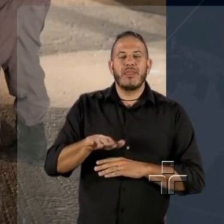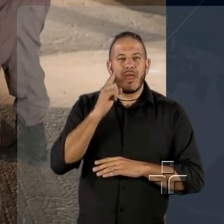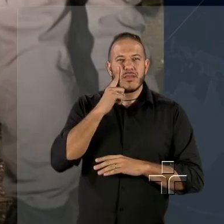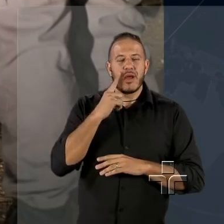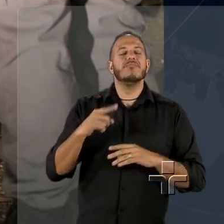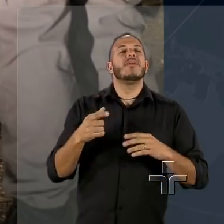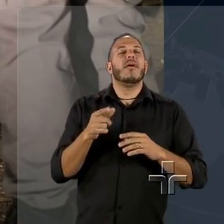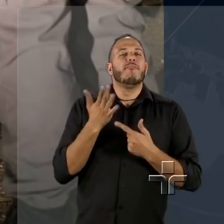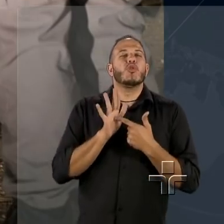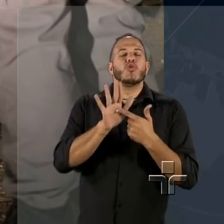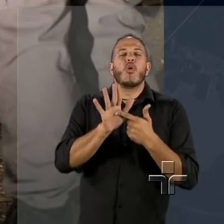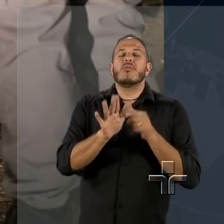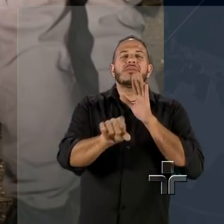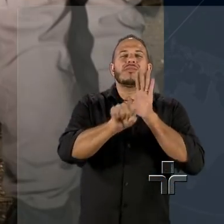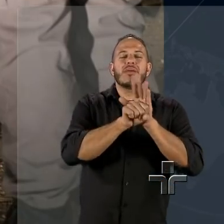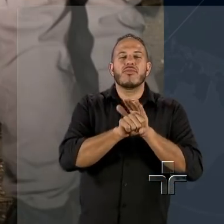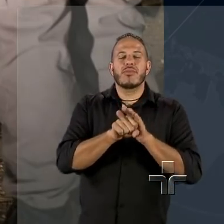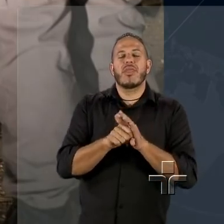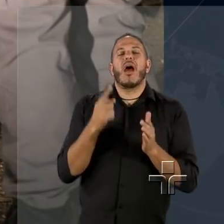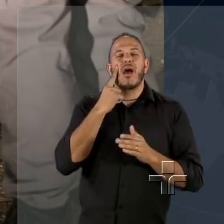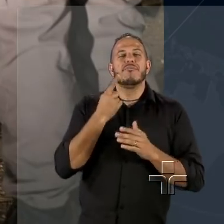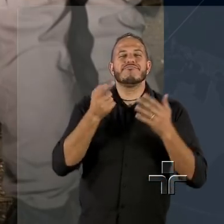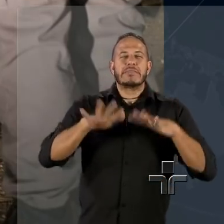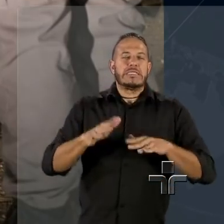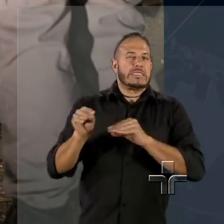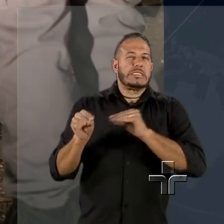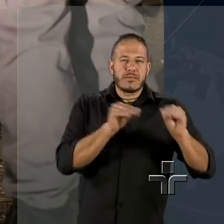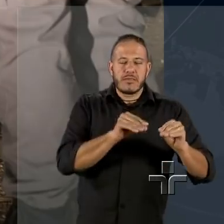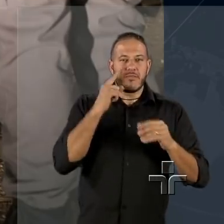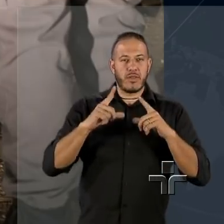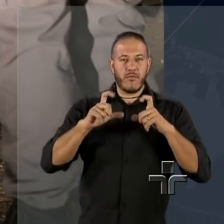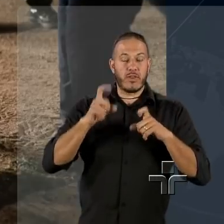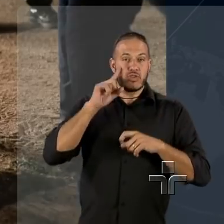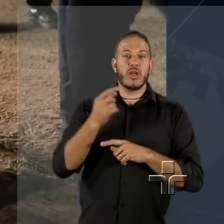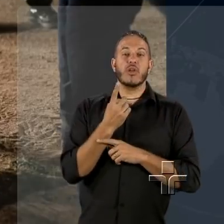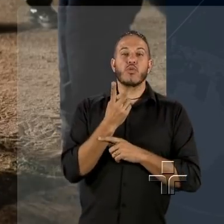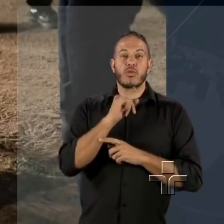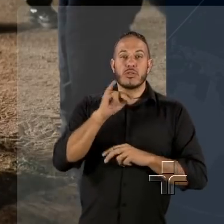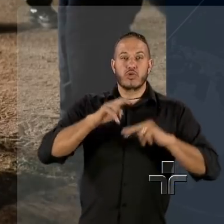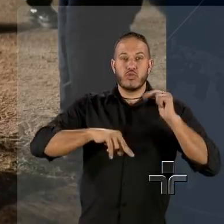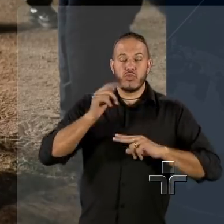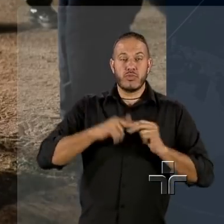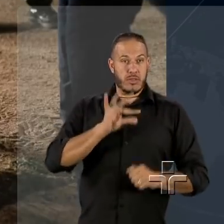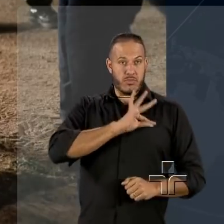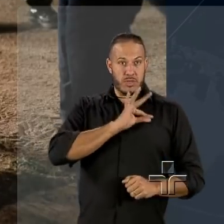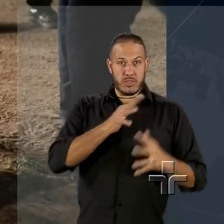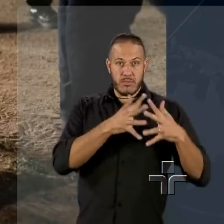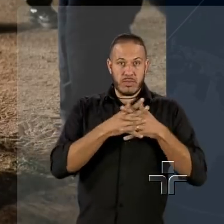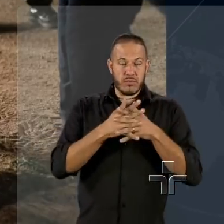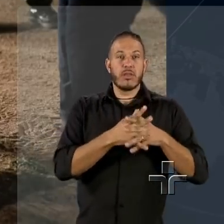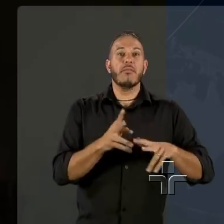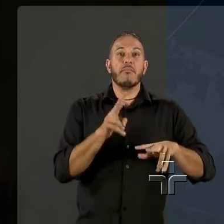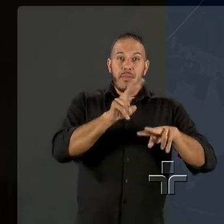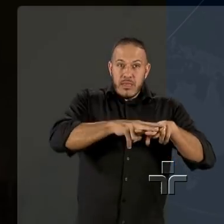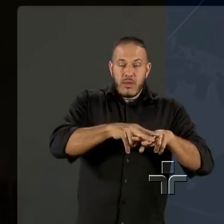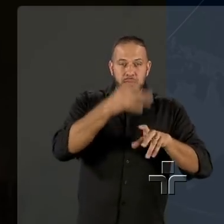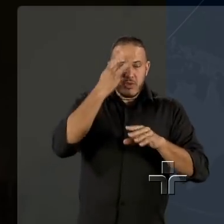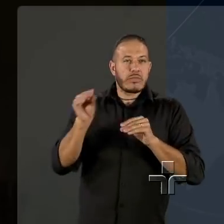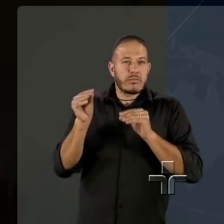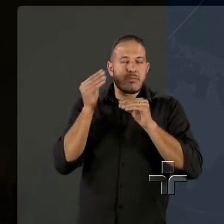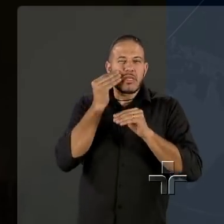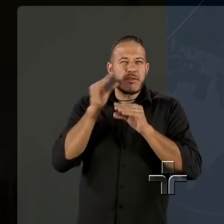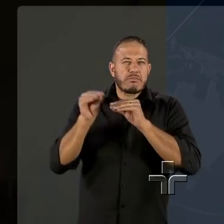a lei com ações emergenciais a imigrantes que chegam ao Brasil. E ainda, a capa da revista Time estampa a crise